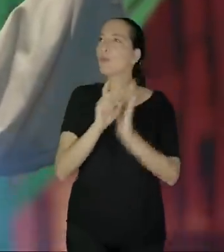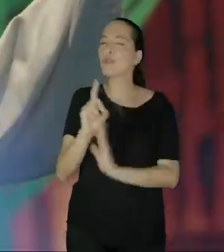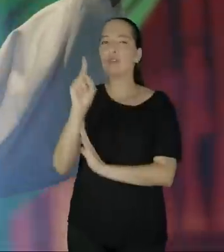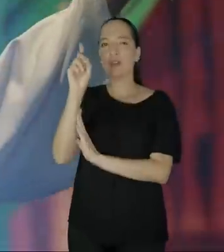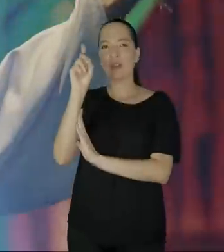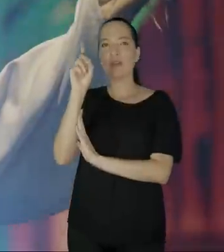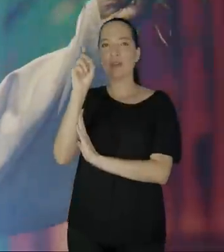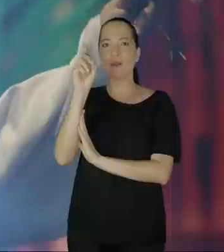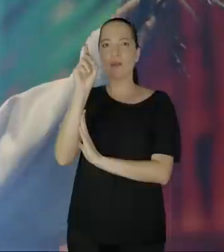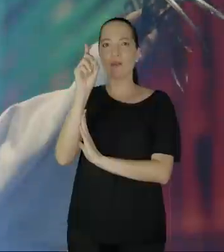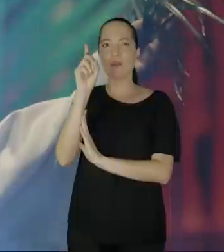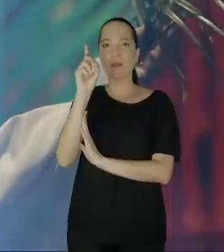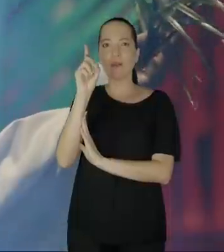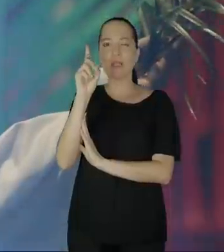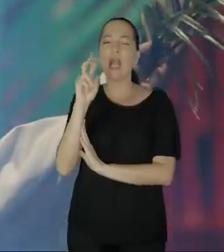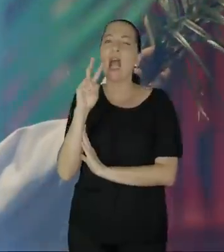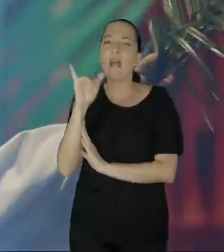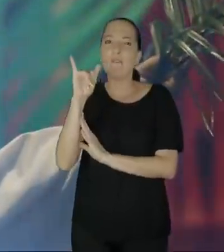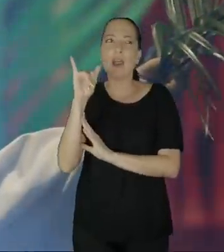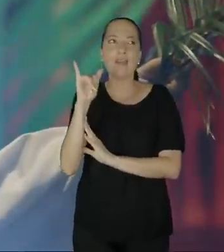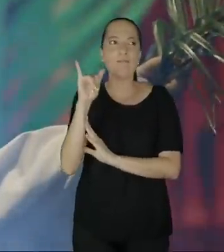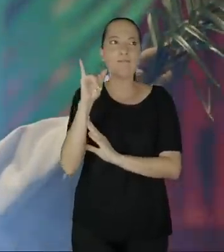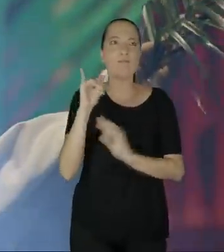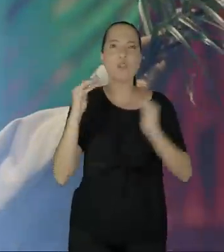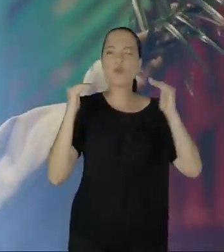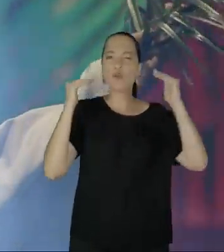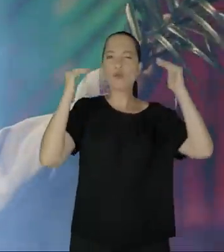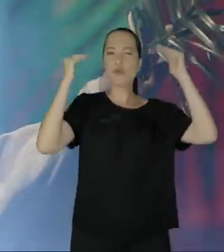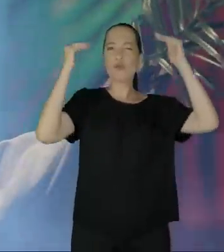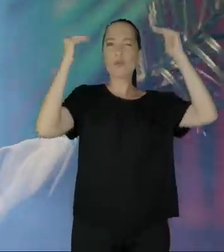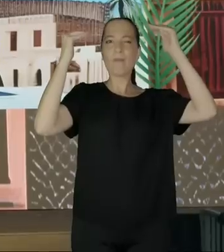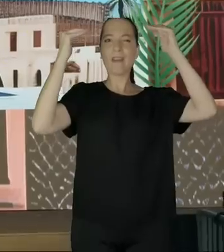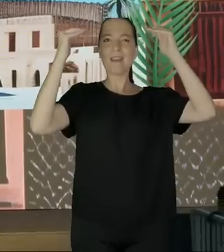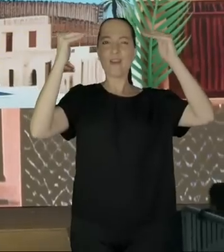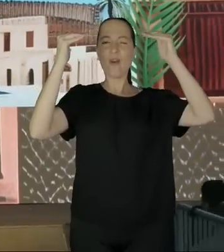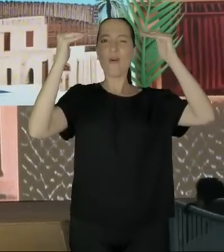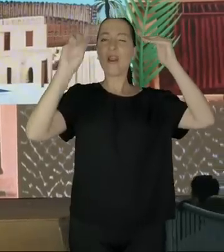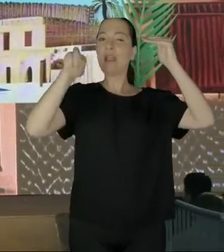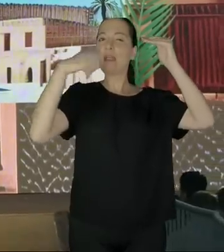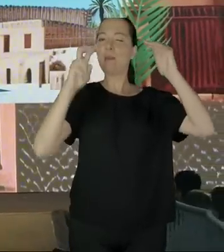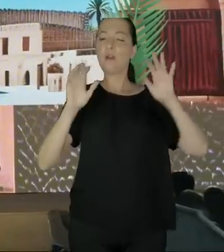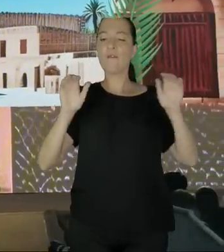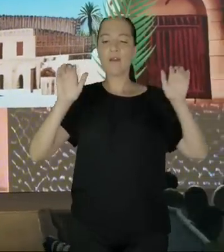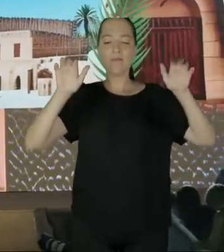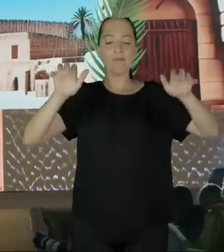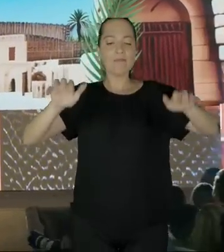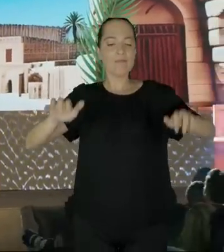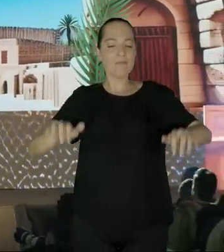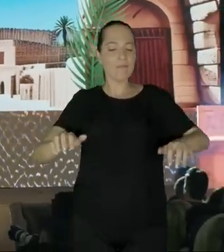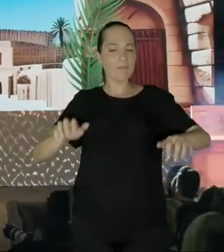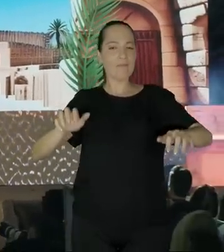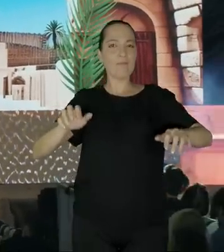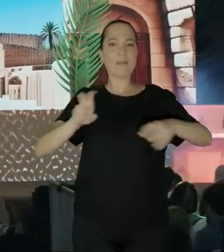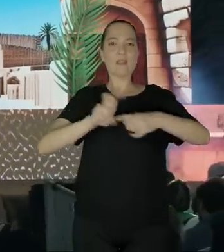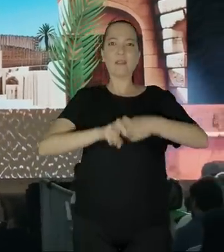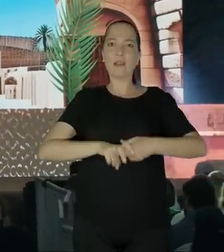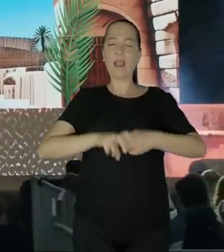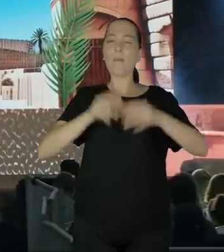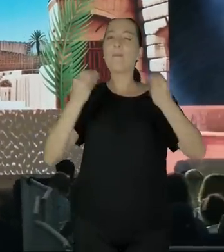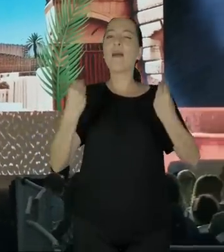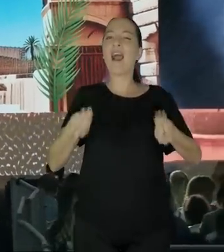Será revestido de majestade e se assentará em seu trono para